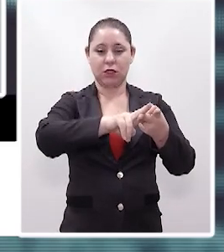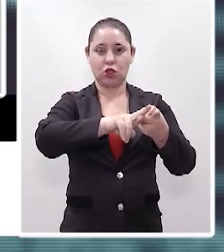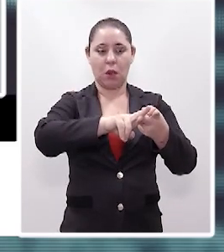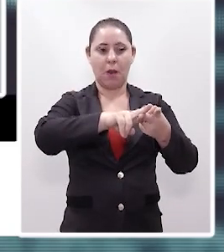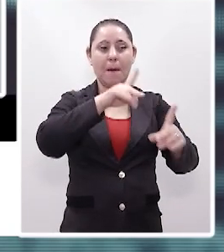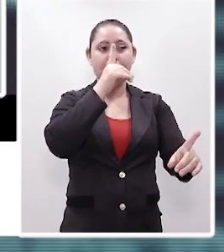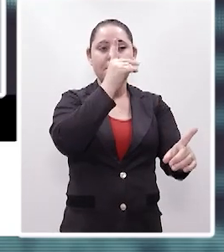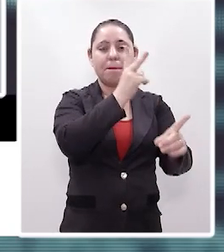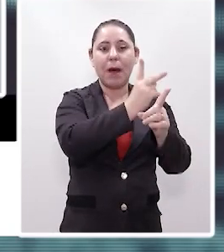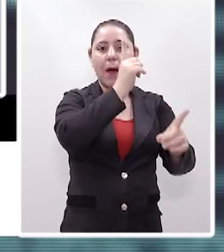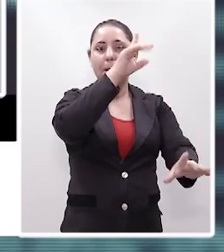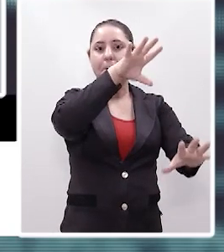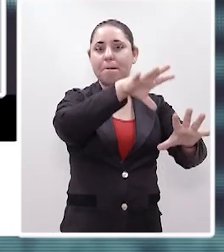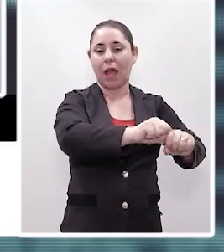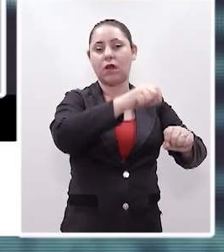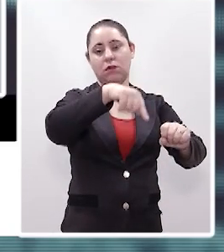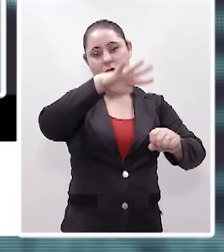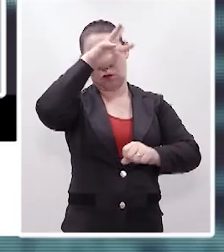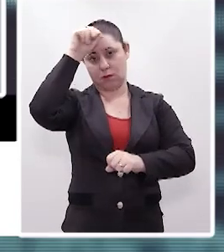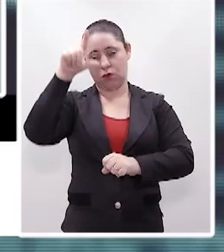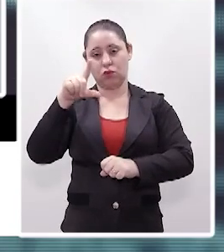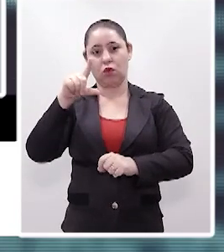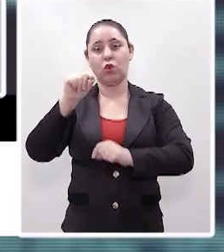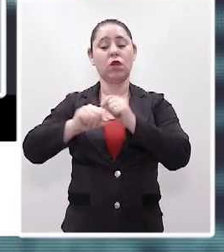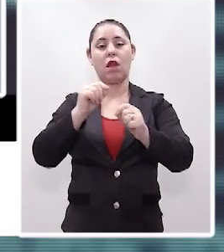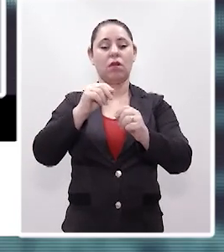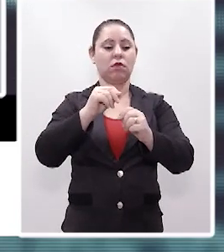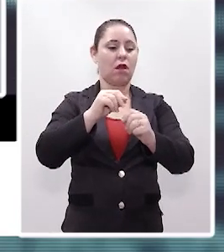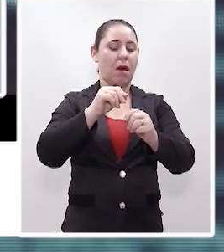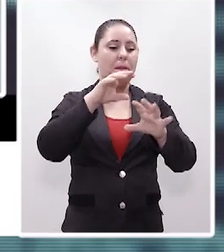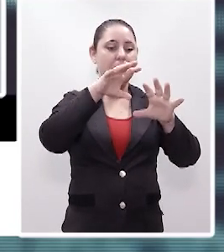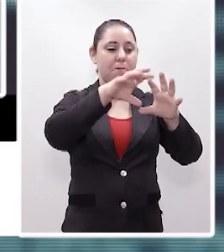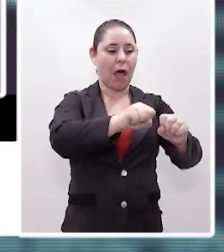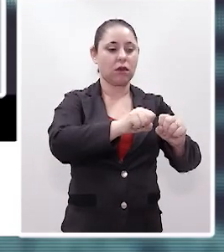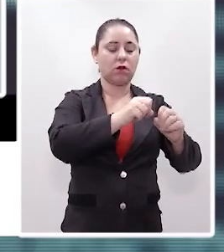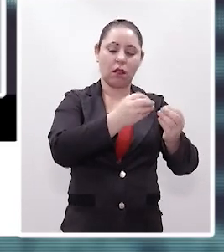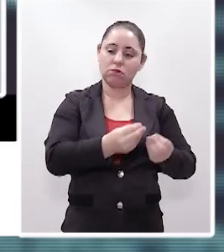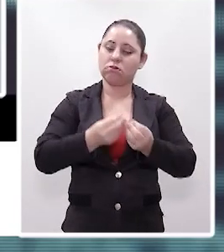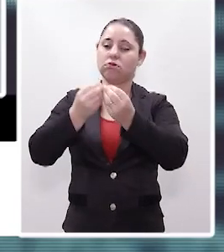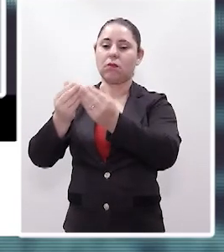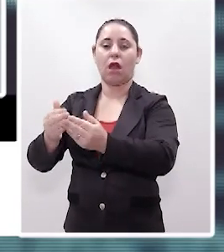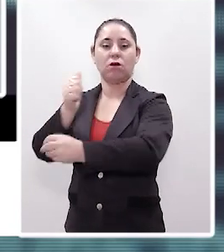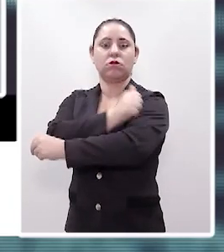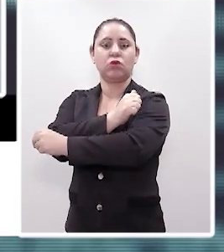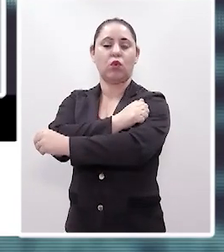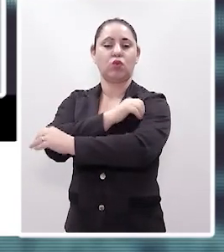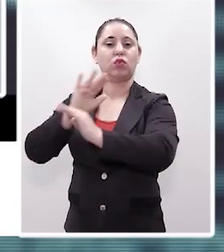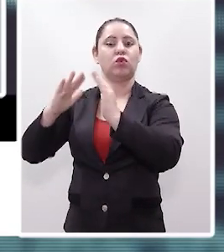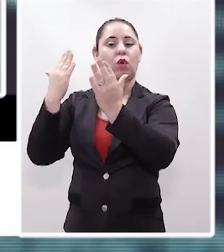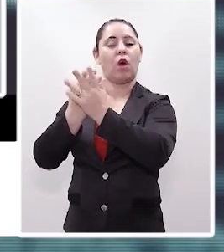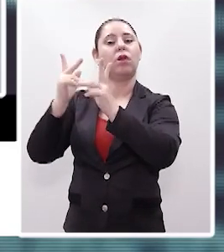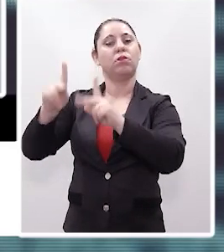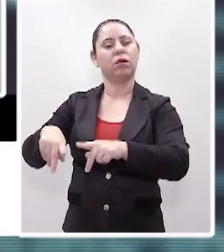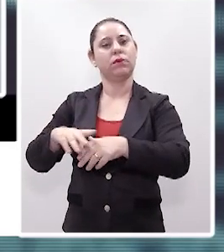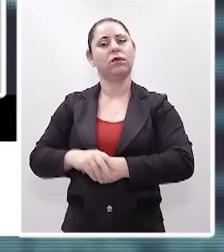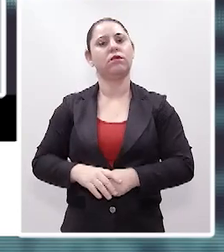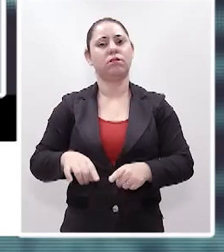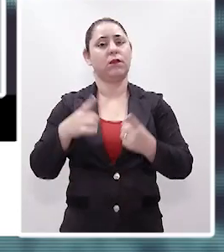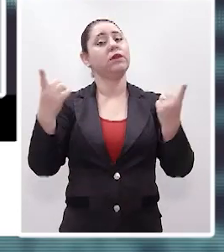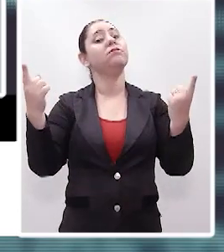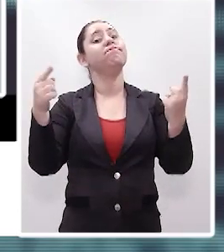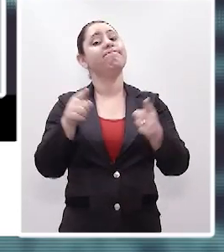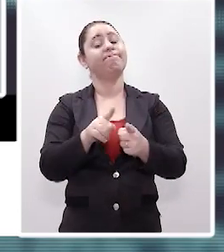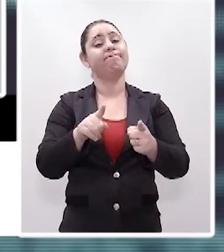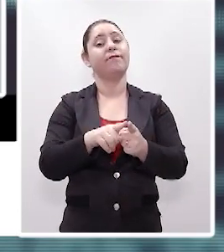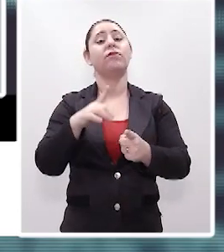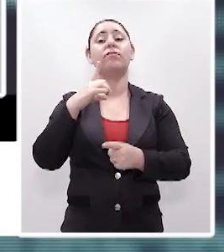apreendidos nos estabelecimentos penais aqui de Mato Grosso do Sul serem doados aos alunos das escolas públicas, né? Mas aí a gente entra